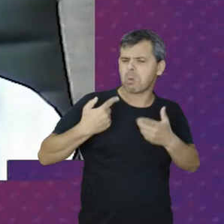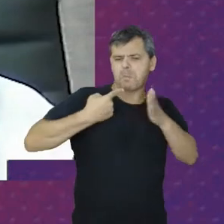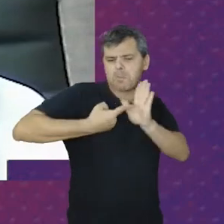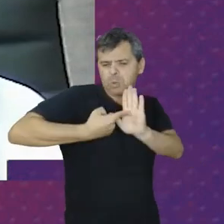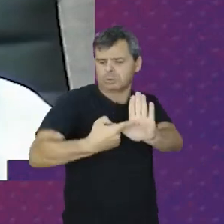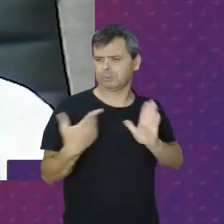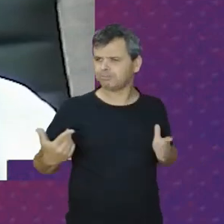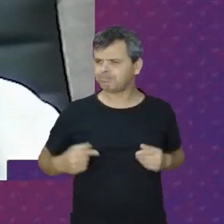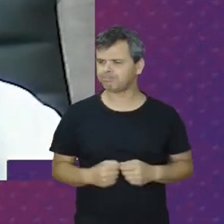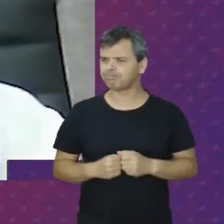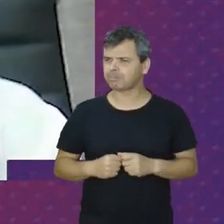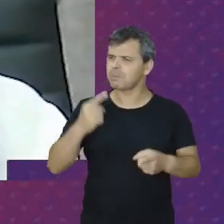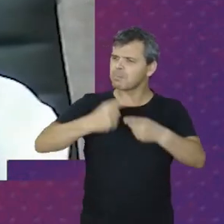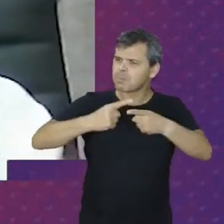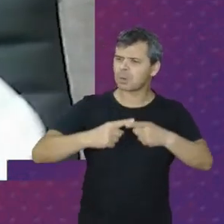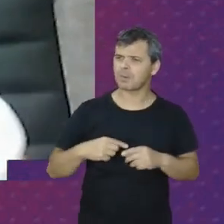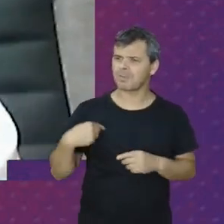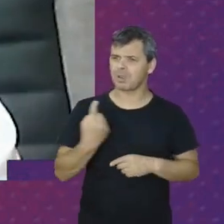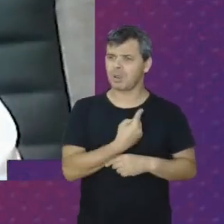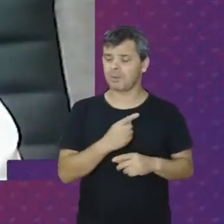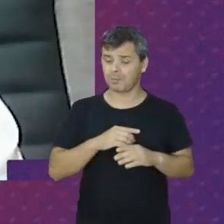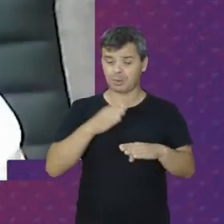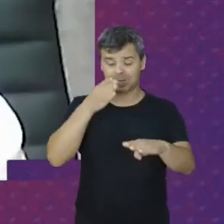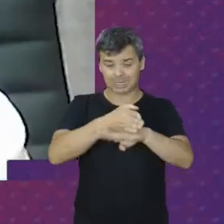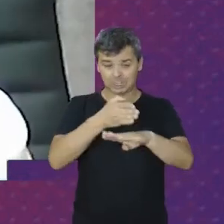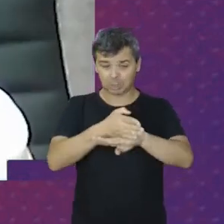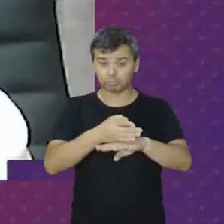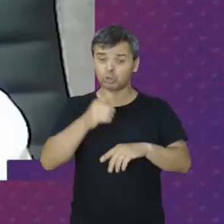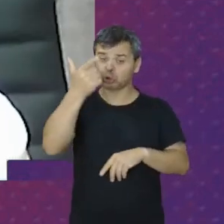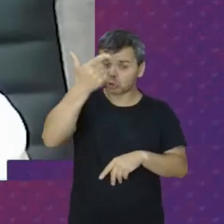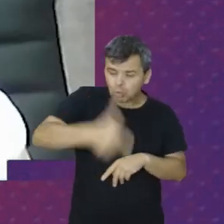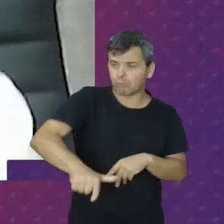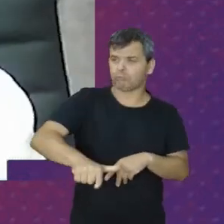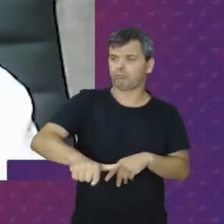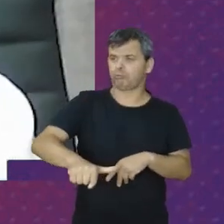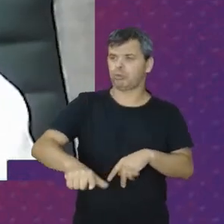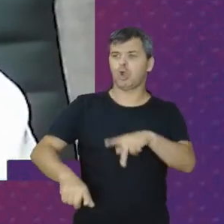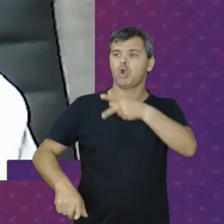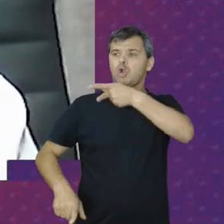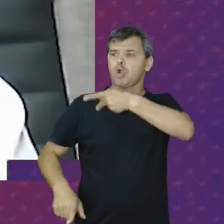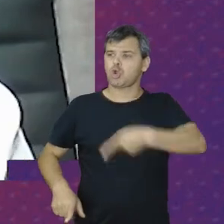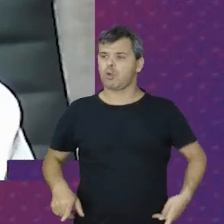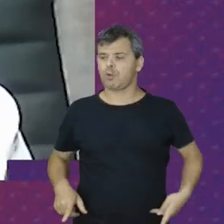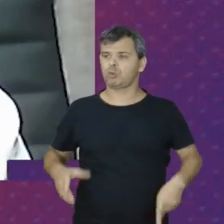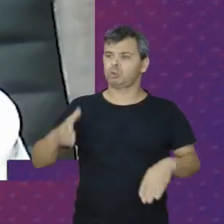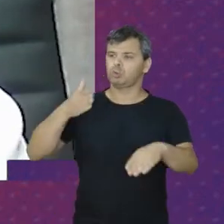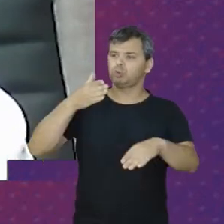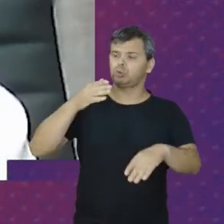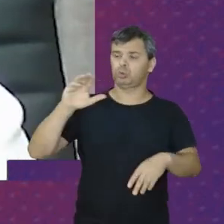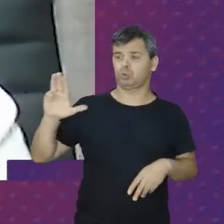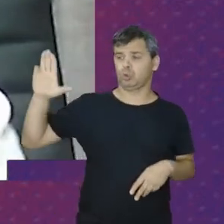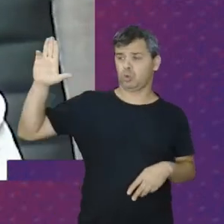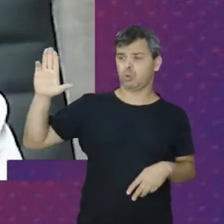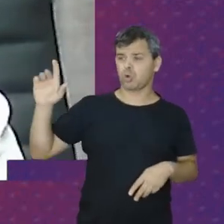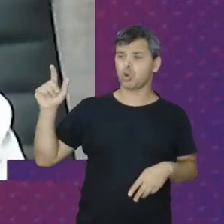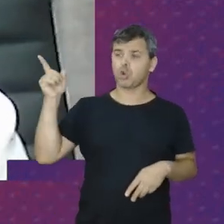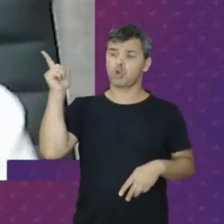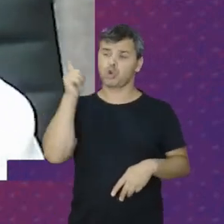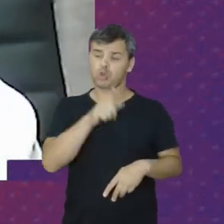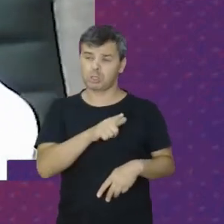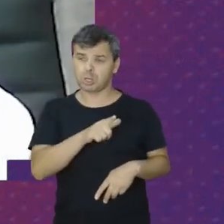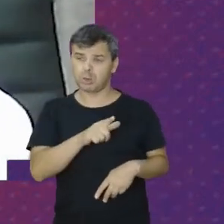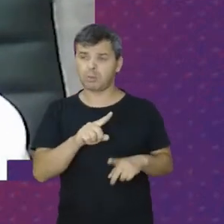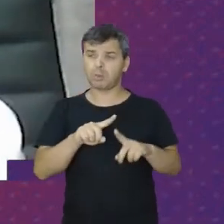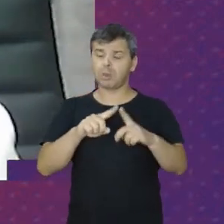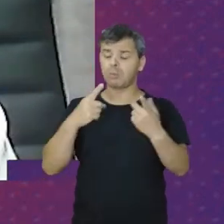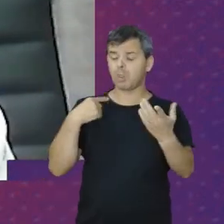vocês? Porque nós estamos entrando agora de novo no governo Lula. E é importante que nós façamos um balanço do que conquistamos lá atrás, para que